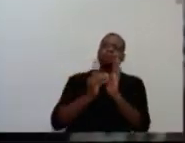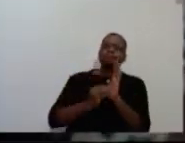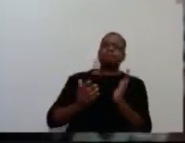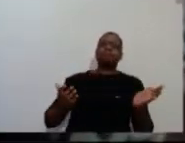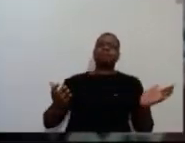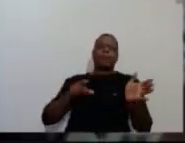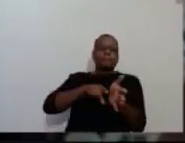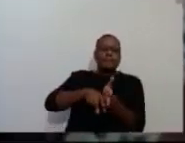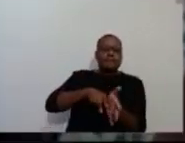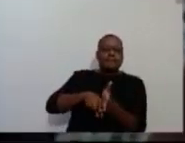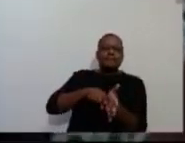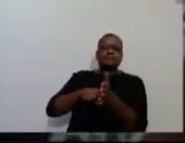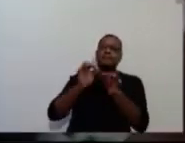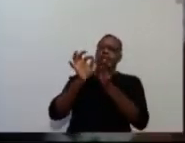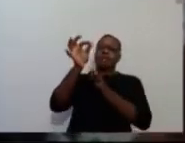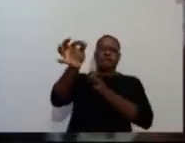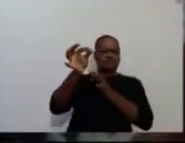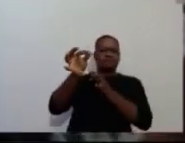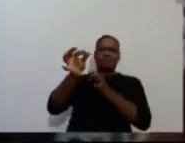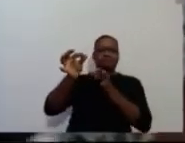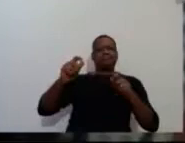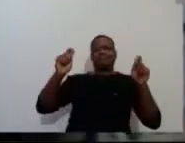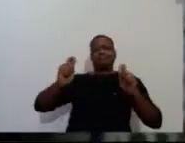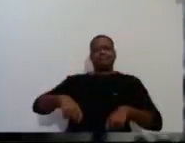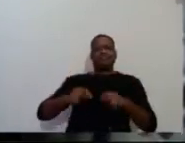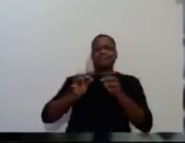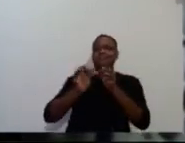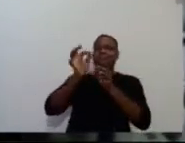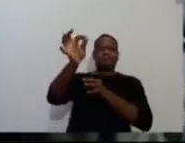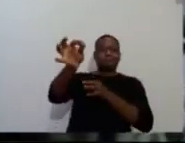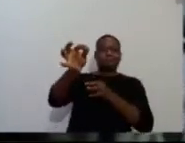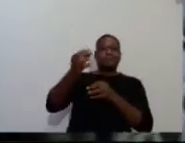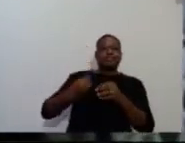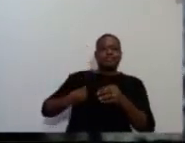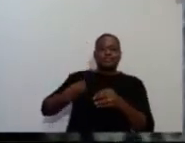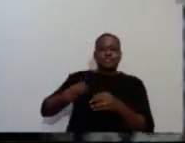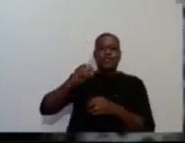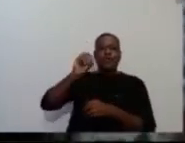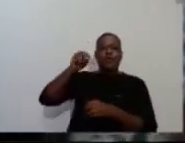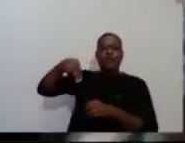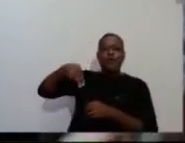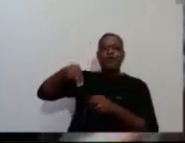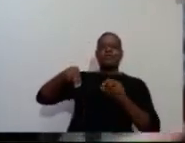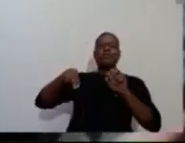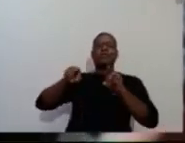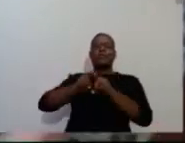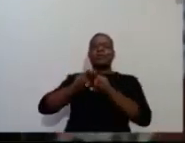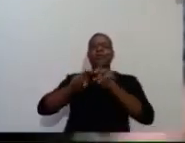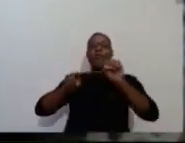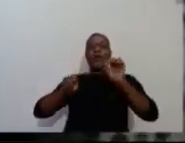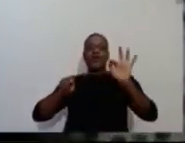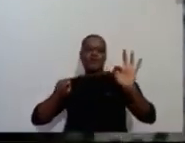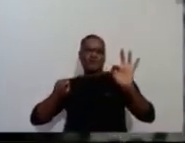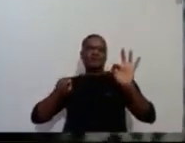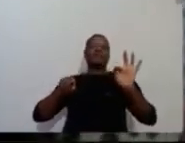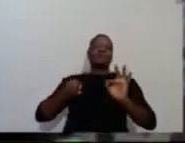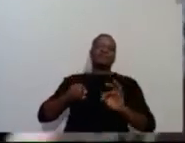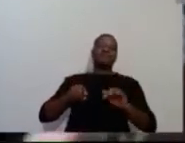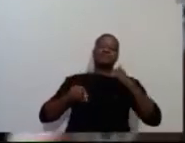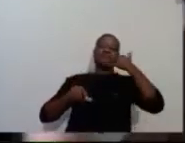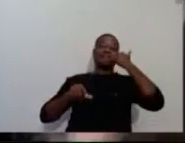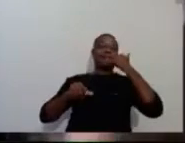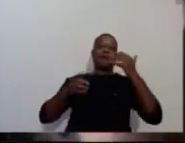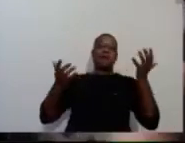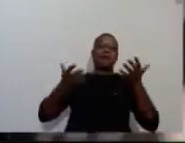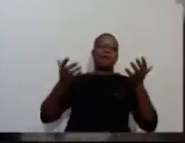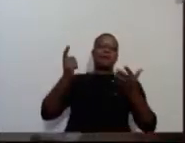rompeu as barreiras nessa pandemia, mais ainda, né? Hoje em dia você vai fazer uma consulta, você vai fazer uma pesquisa sobre o